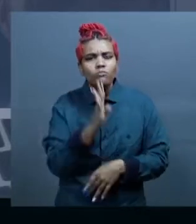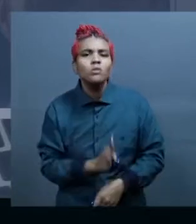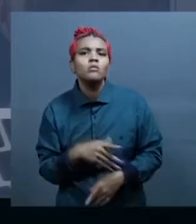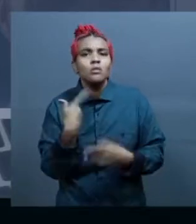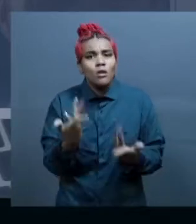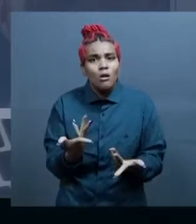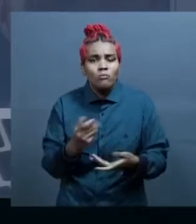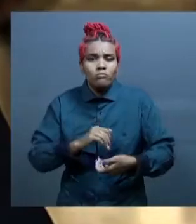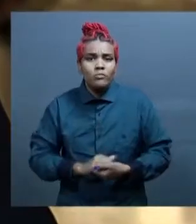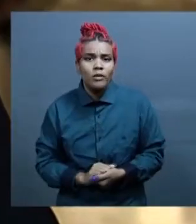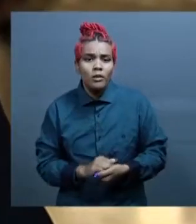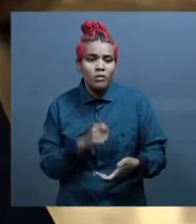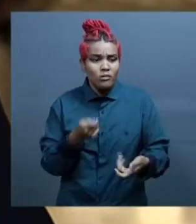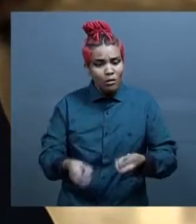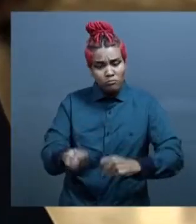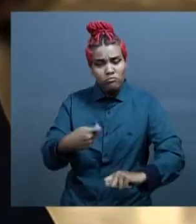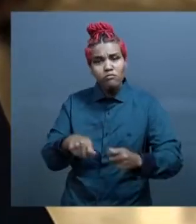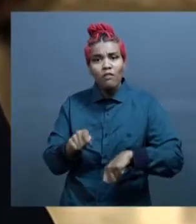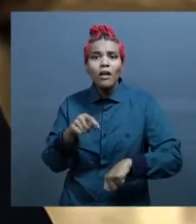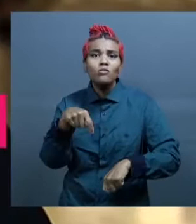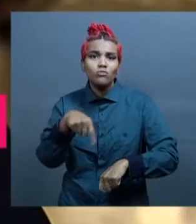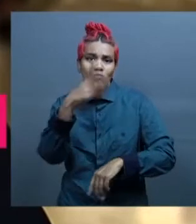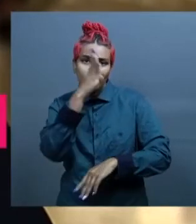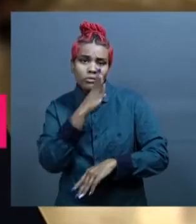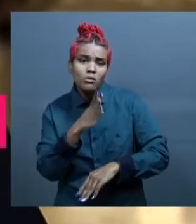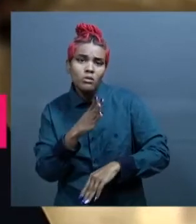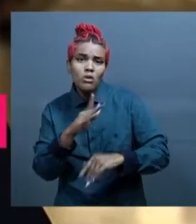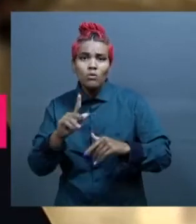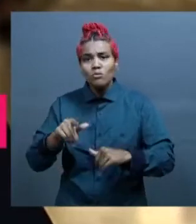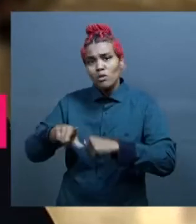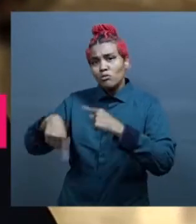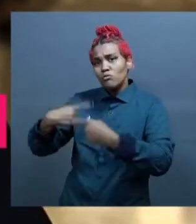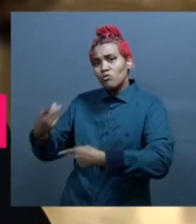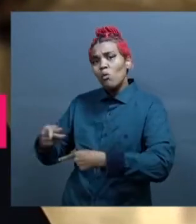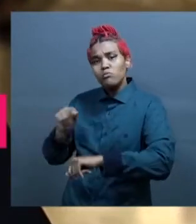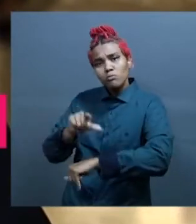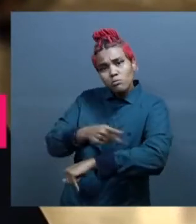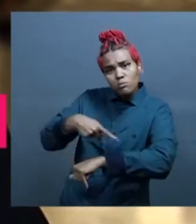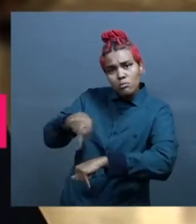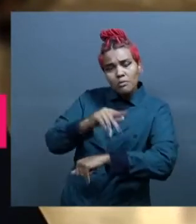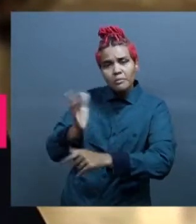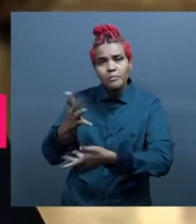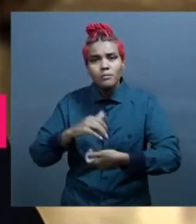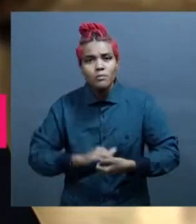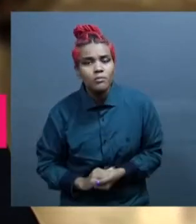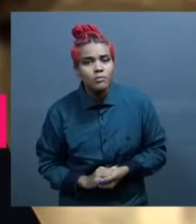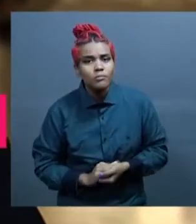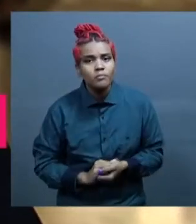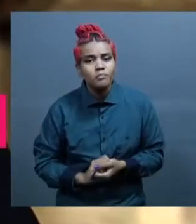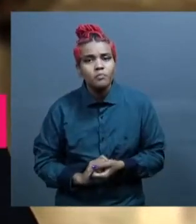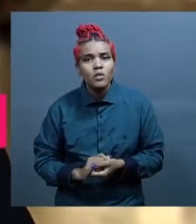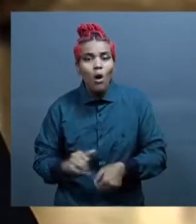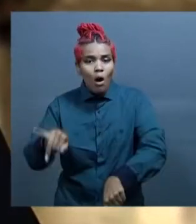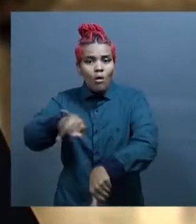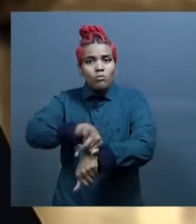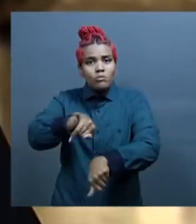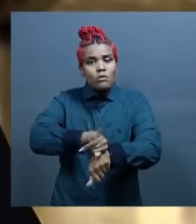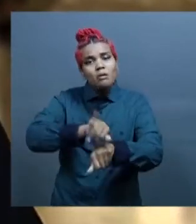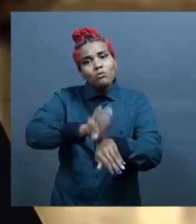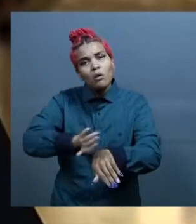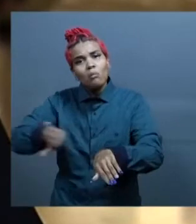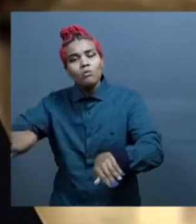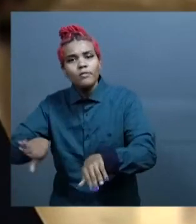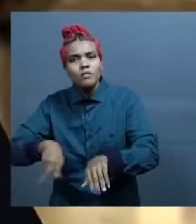estrangeiros aqui em brasília o tema também gerou grande repercussão parlamentares da oposição e do centro questionaram as